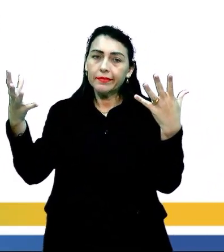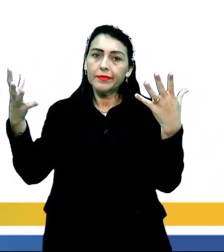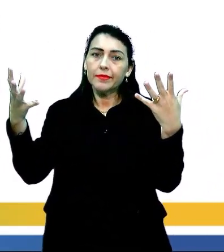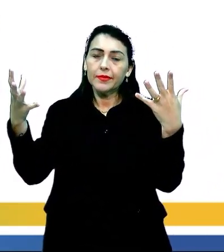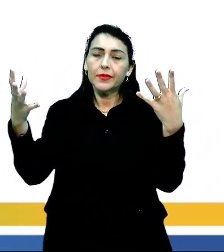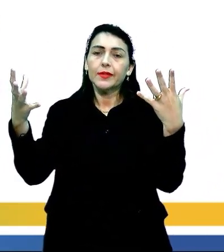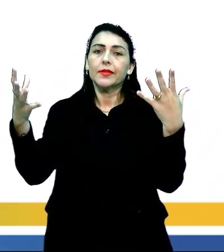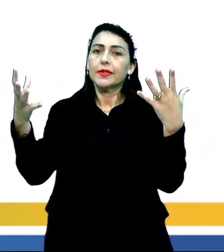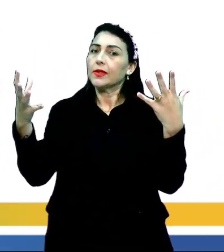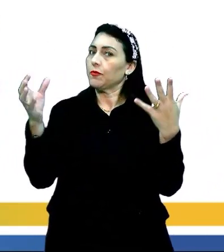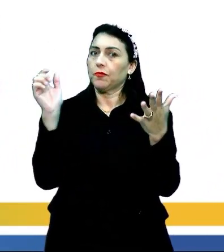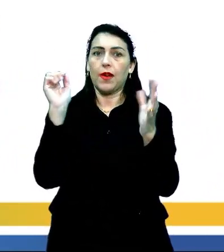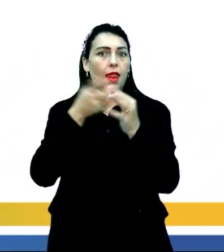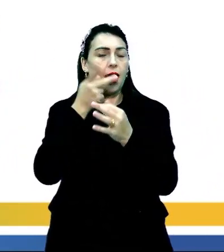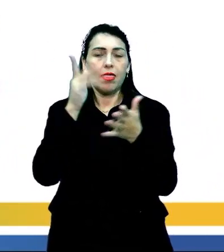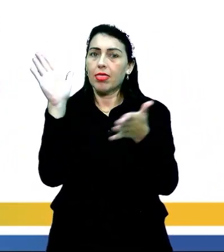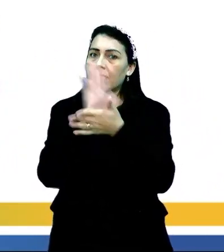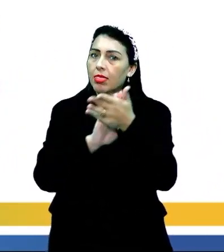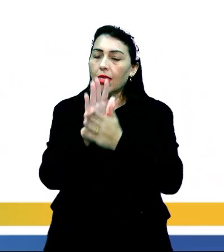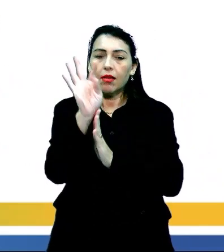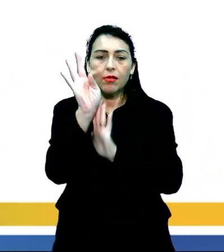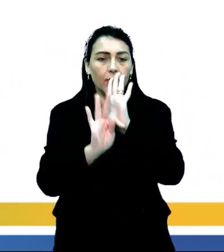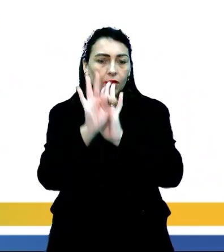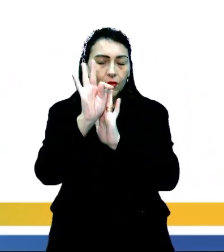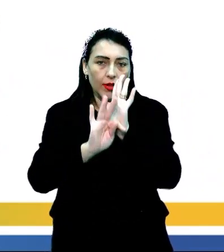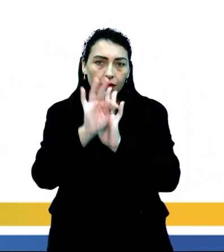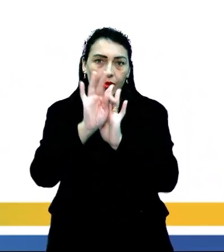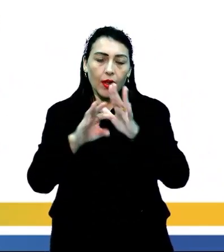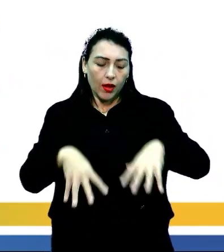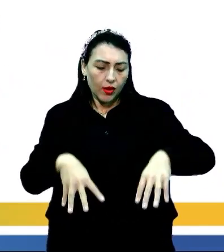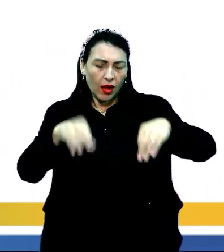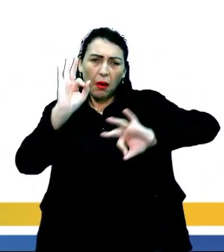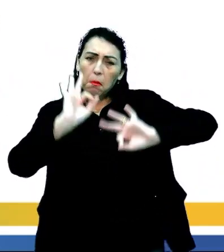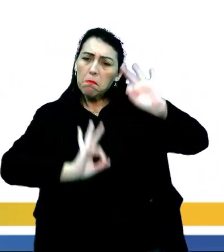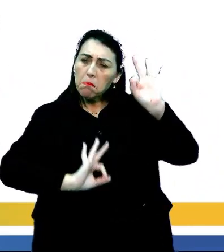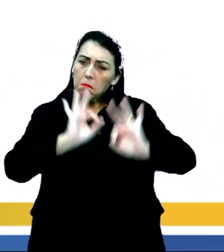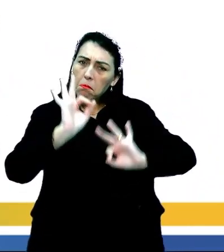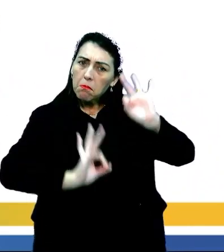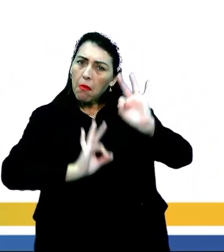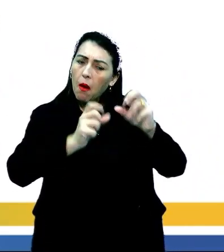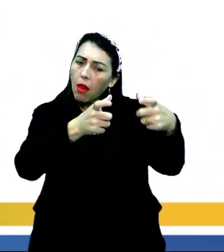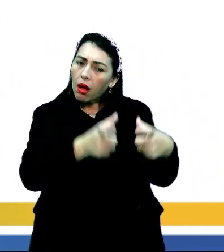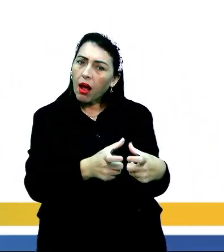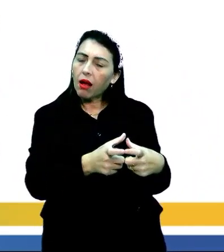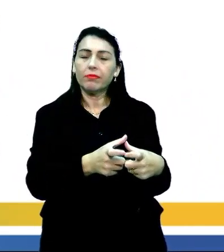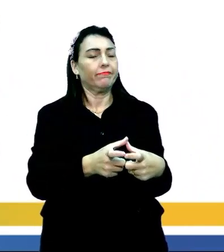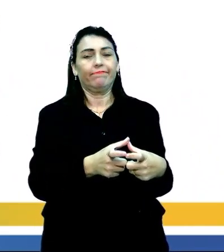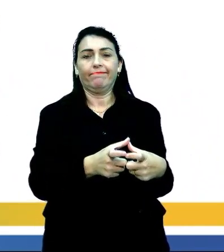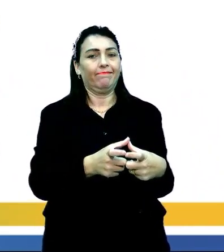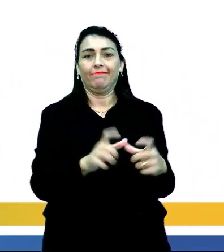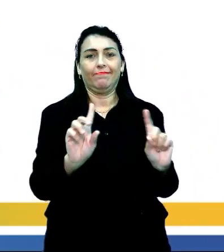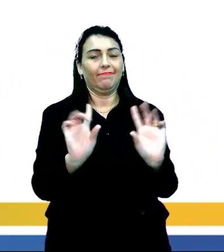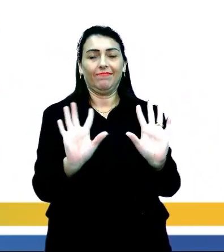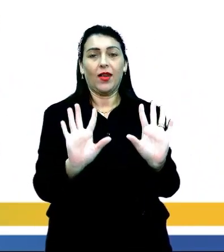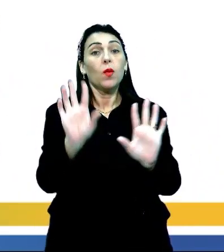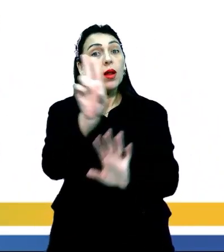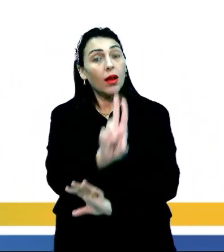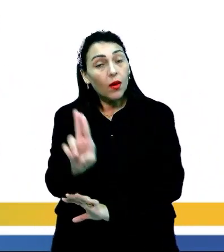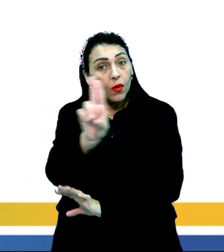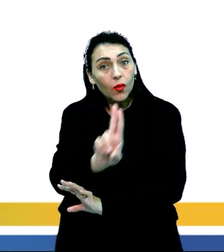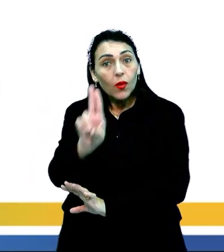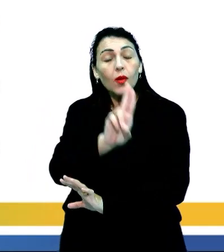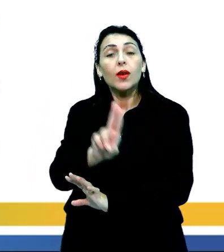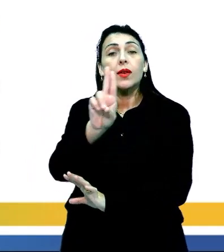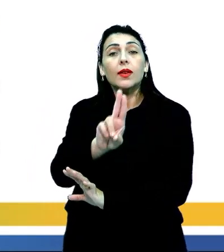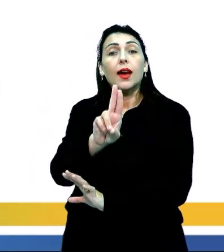galerinha foi uma parte que nem foi falado né de Altar que enfrenta cenário não Altar Na verdade ele é usado né